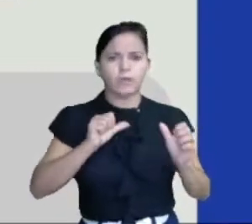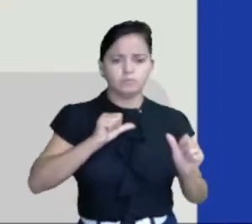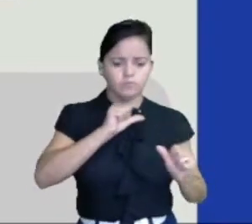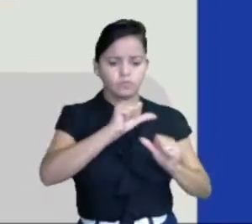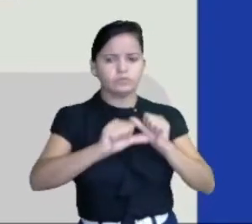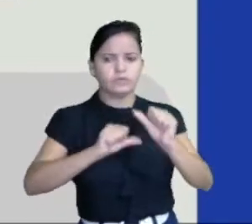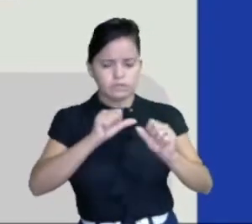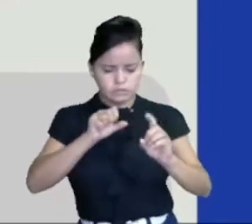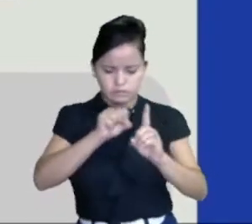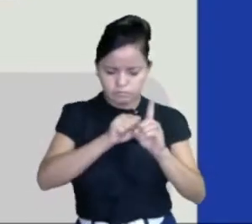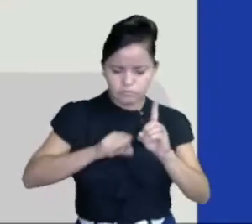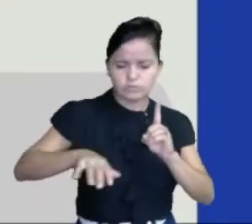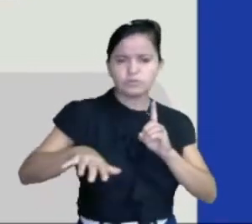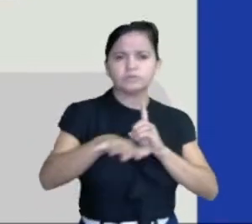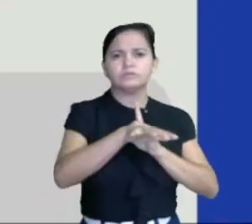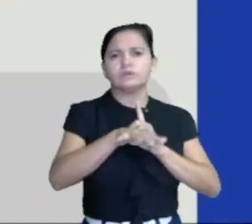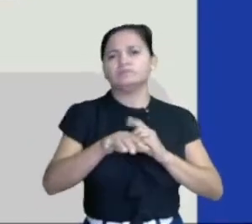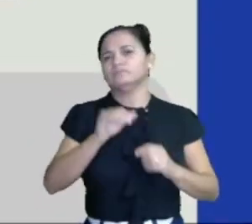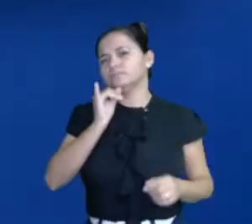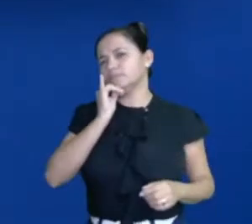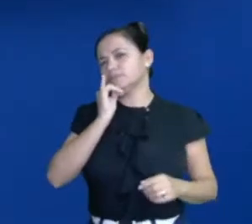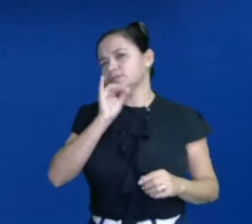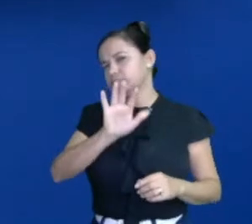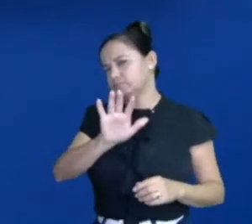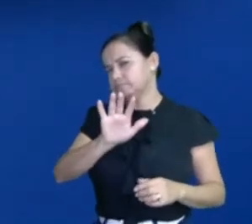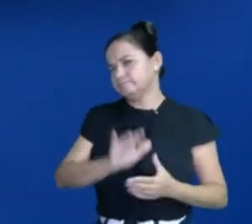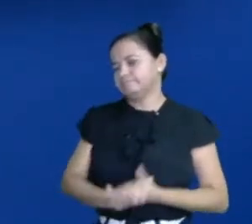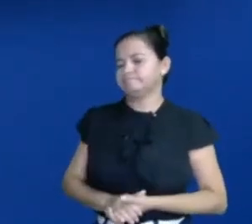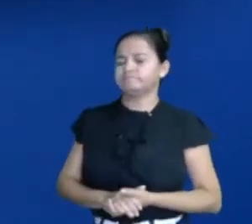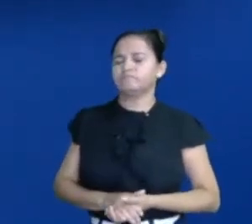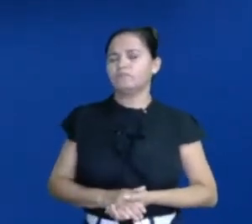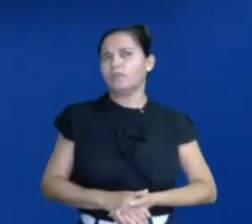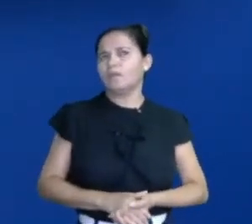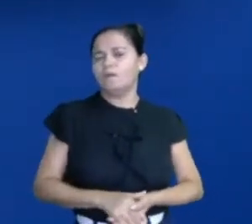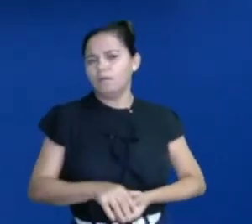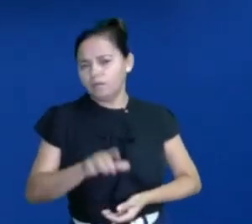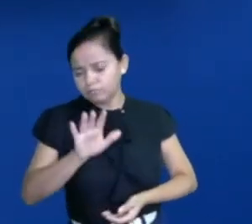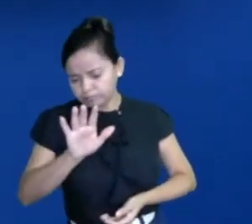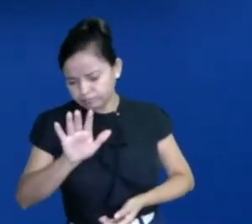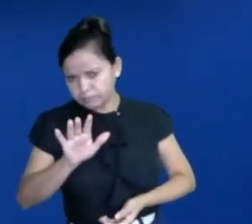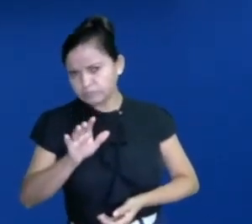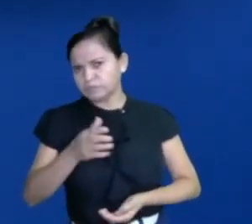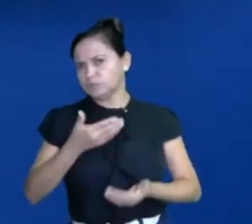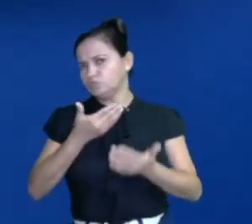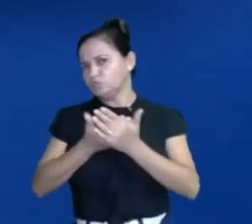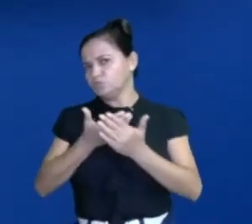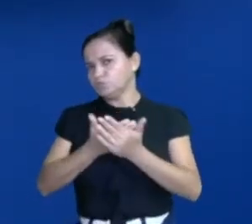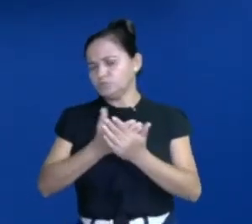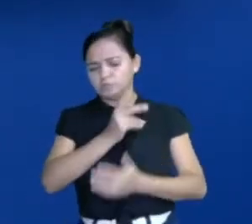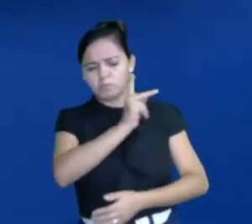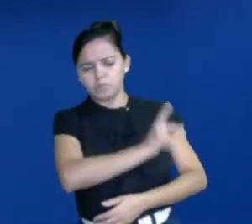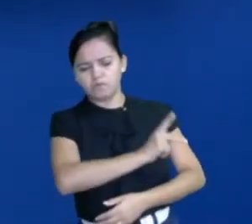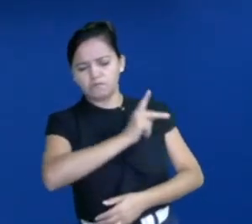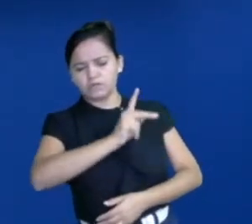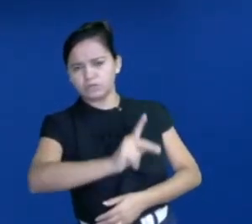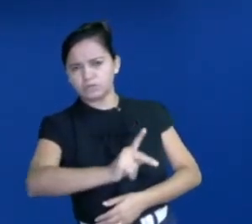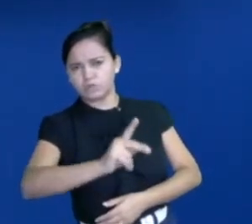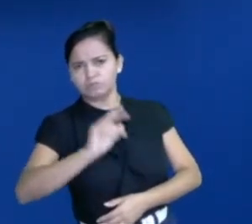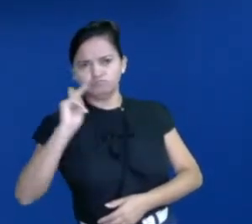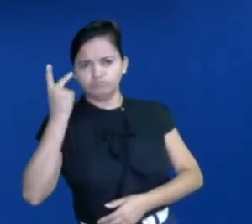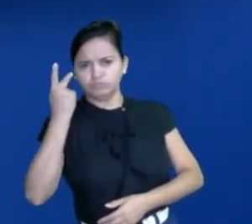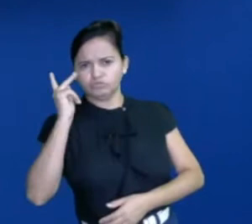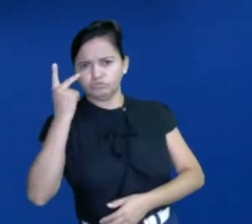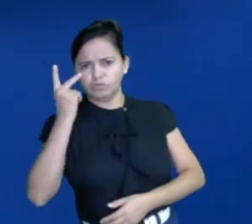mudança social. Por exemplo, digamos que a gente estude sobre o professor de história, professora, coloquem